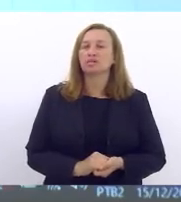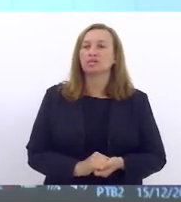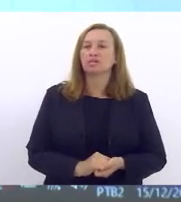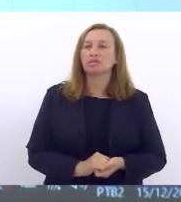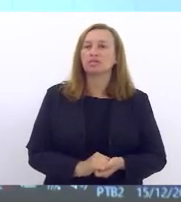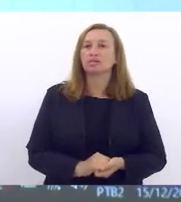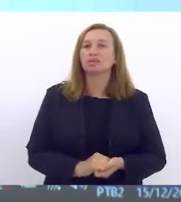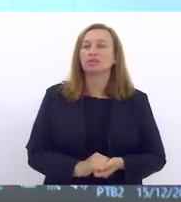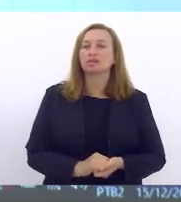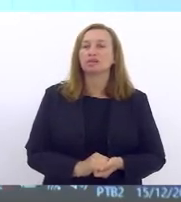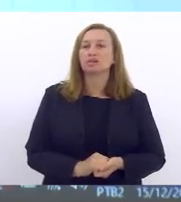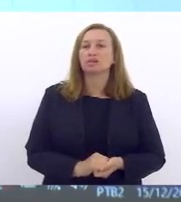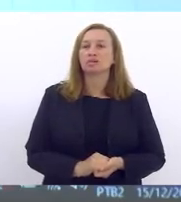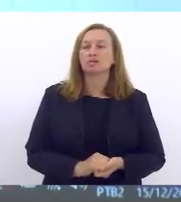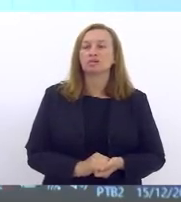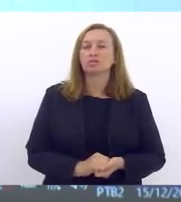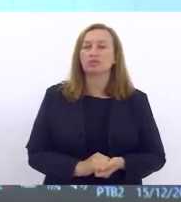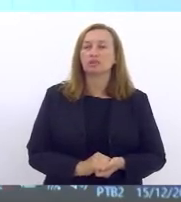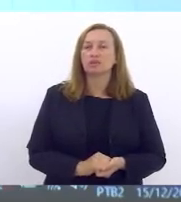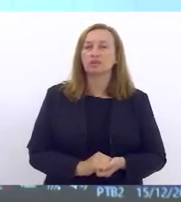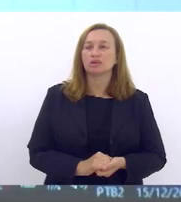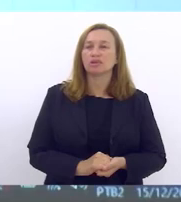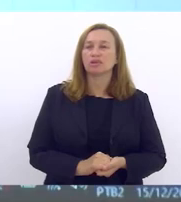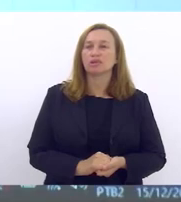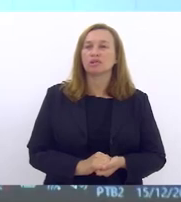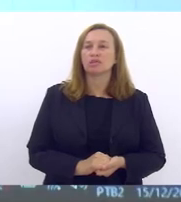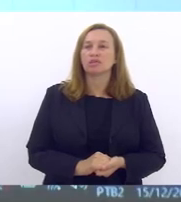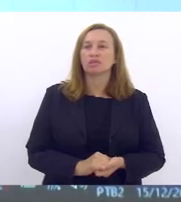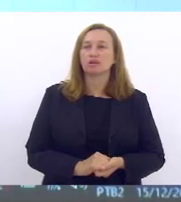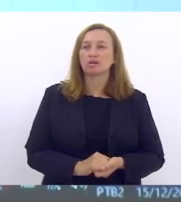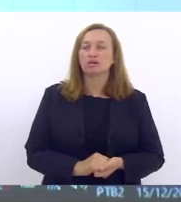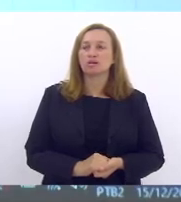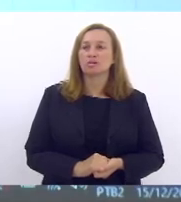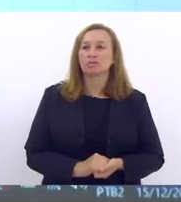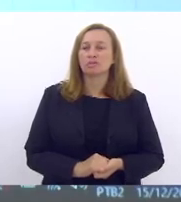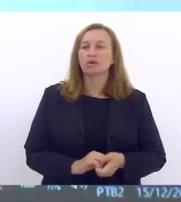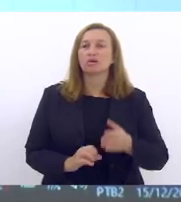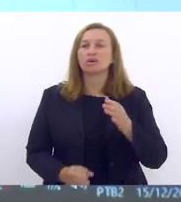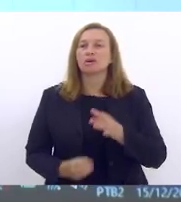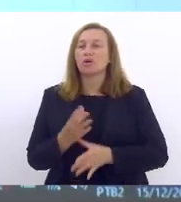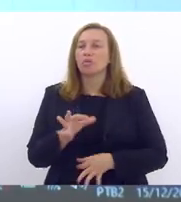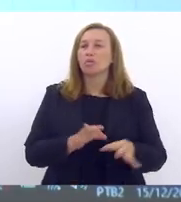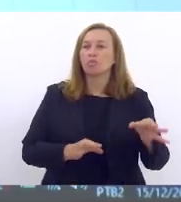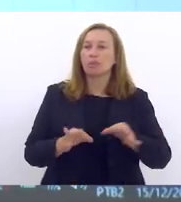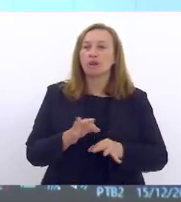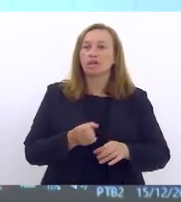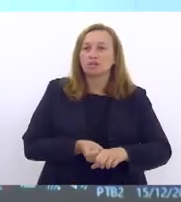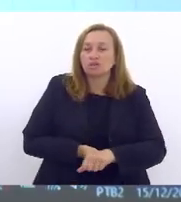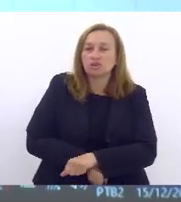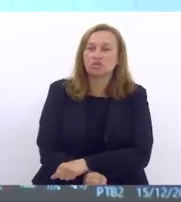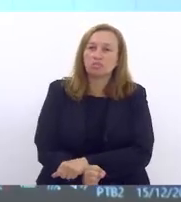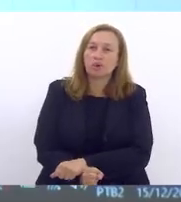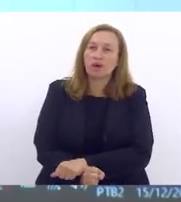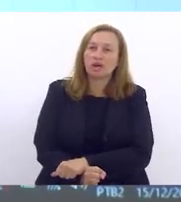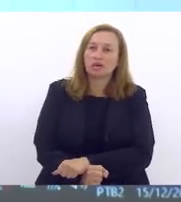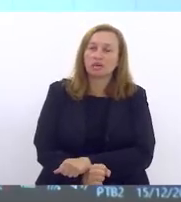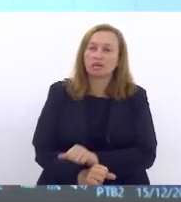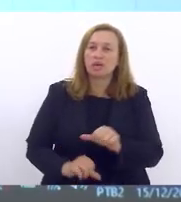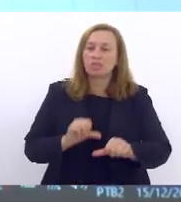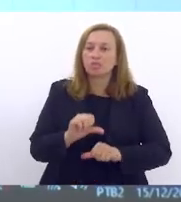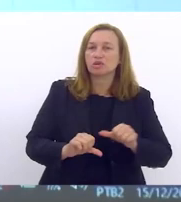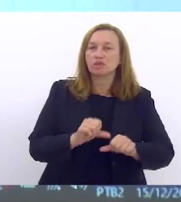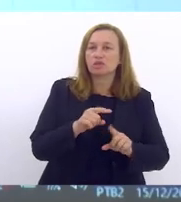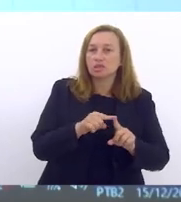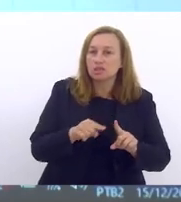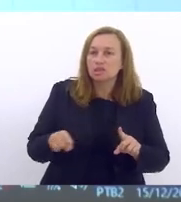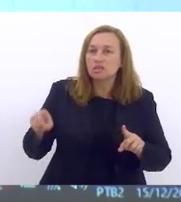Então, a maioria das acolhidas estão parindo no SUS, estão começando a criar o plano de parto. A gente vê, na mudança de ciclos, dados comparativos do ciclo, a gente